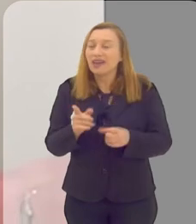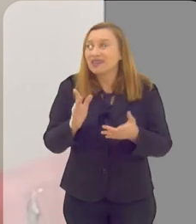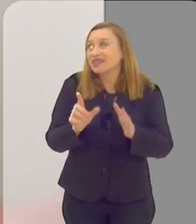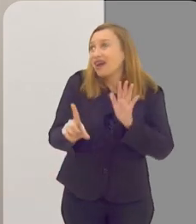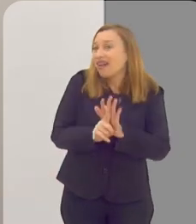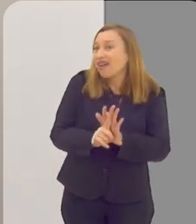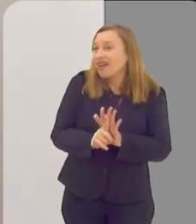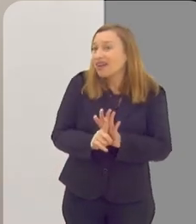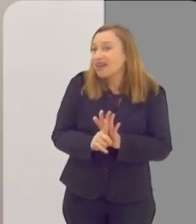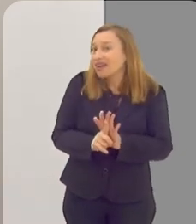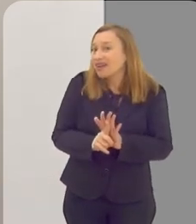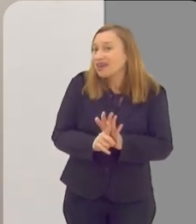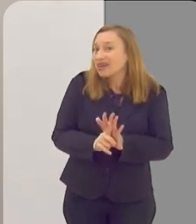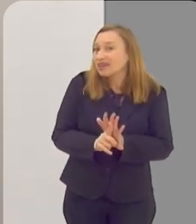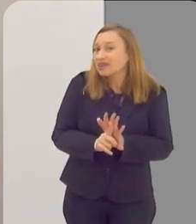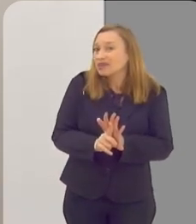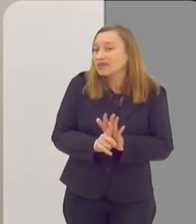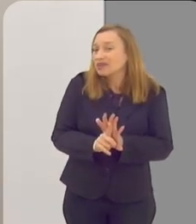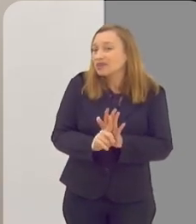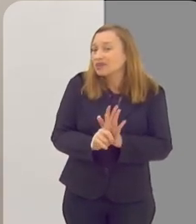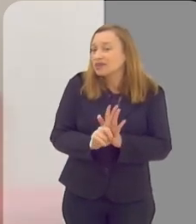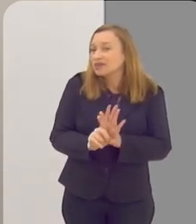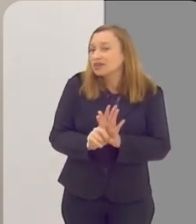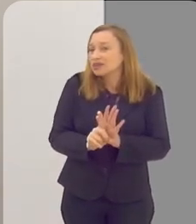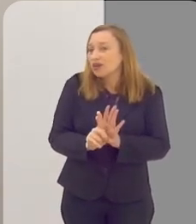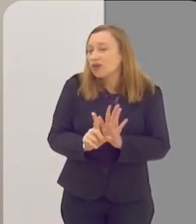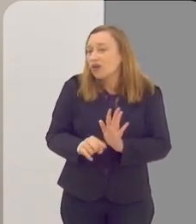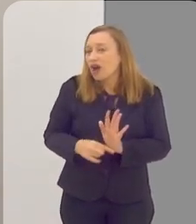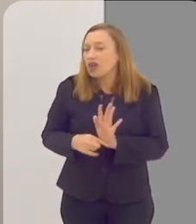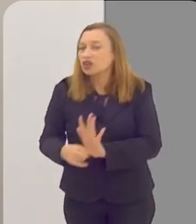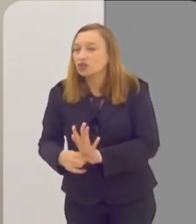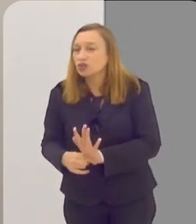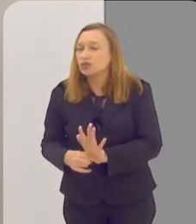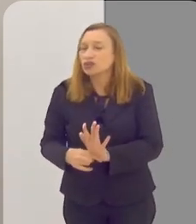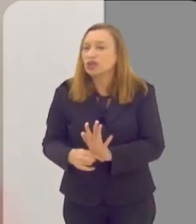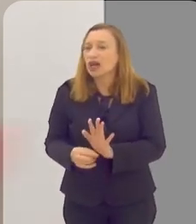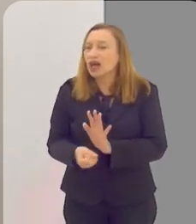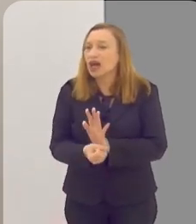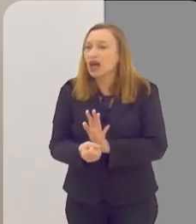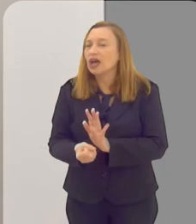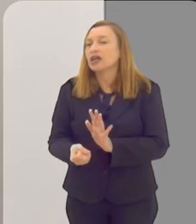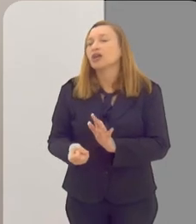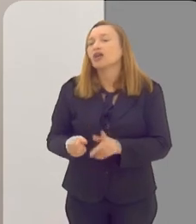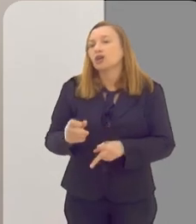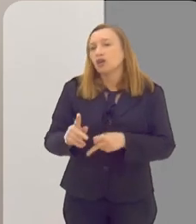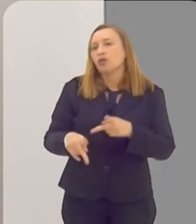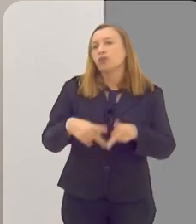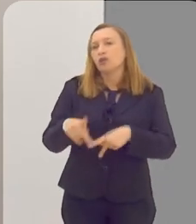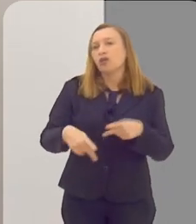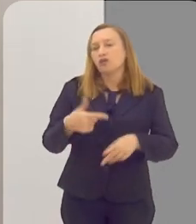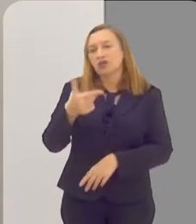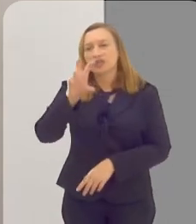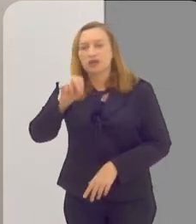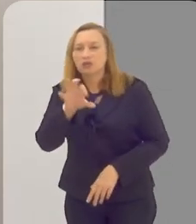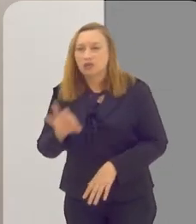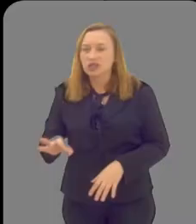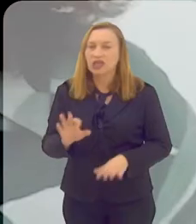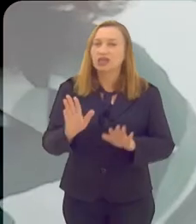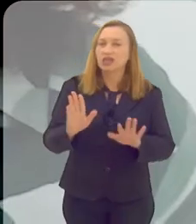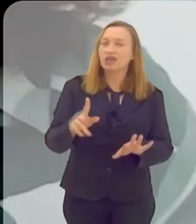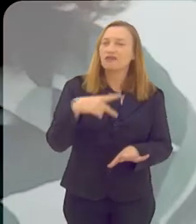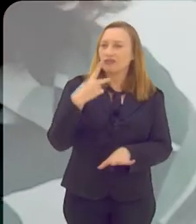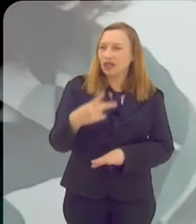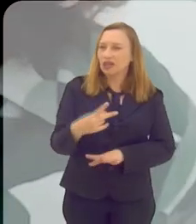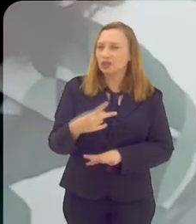intencionados. Mas a lei é feita de não conforme com as necessidades desse público aí, que é mais de 50% da população.